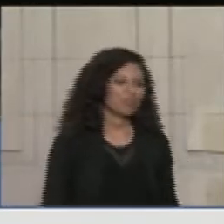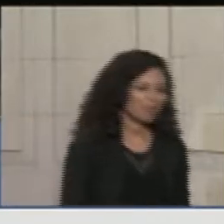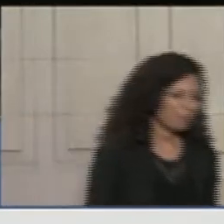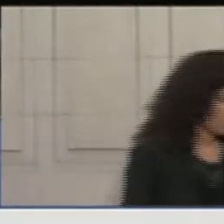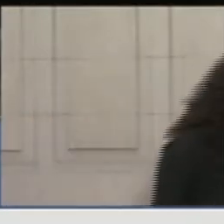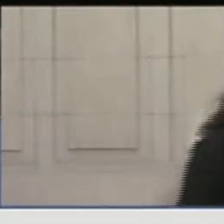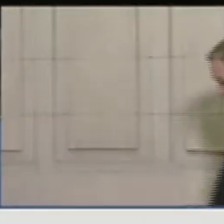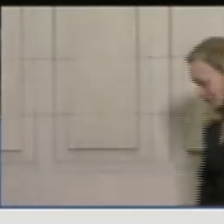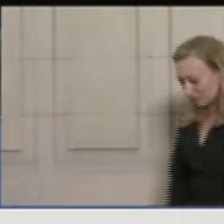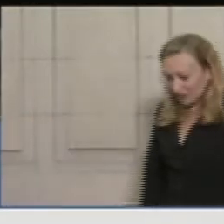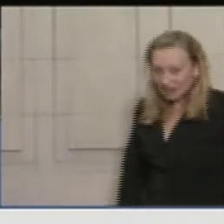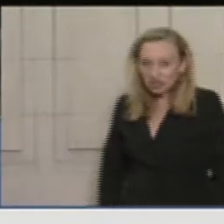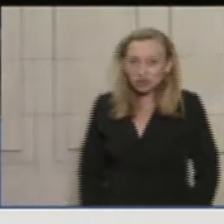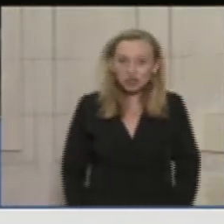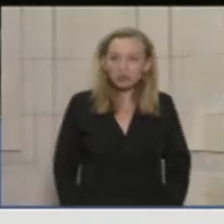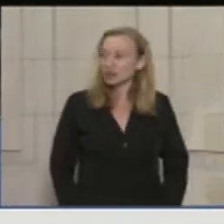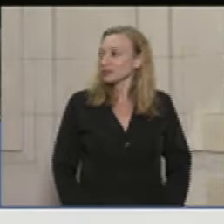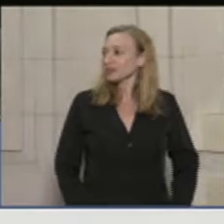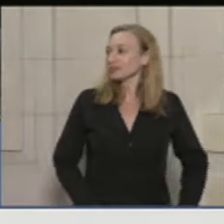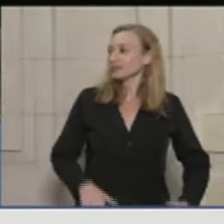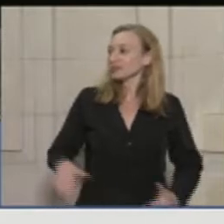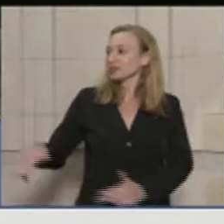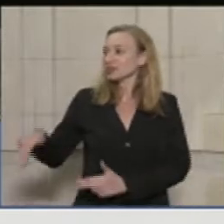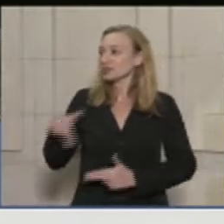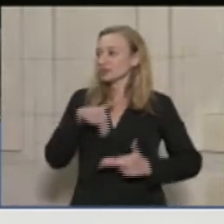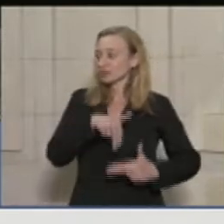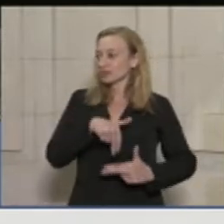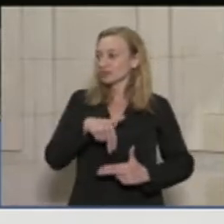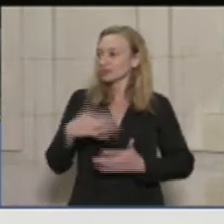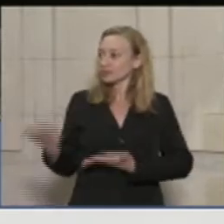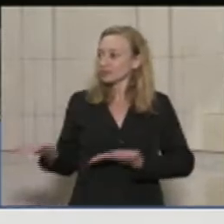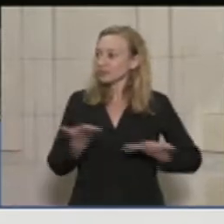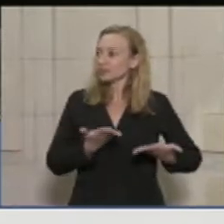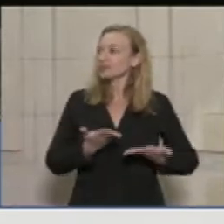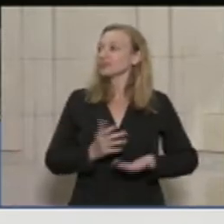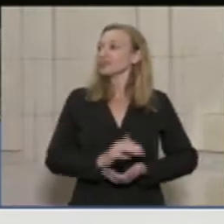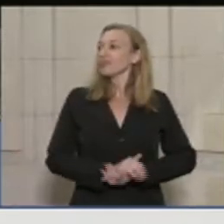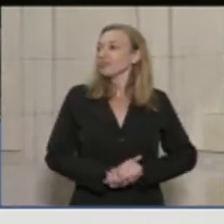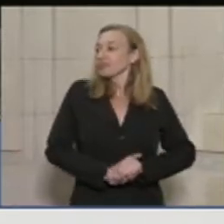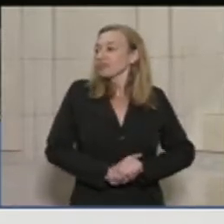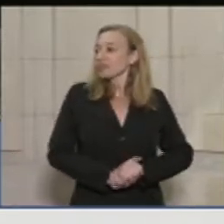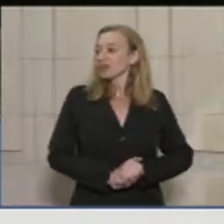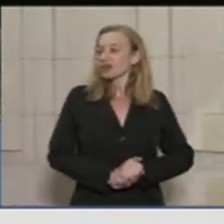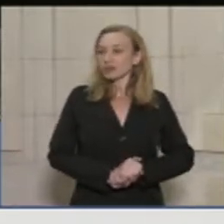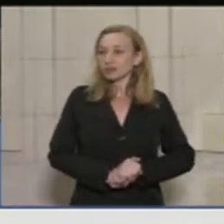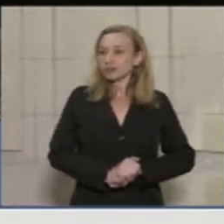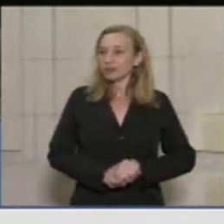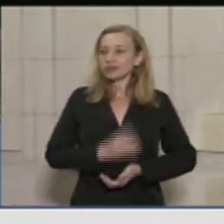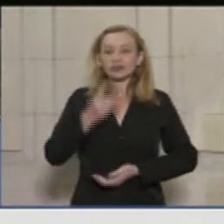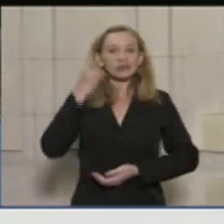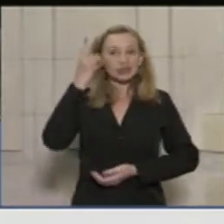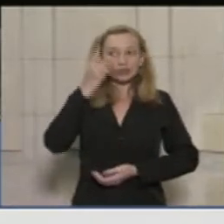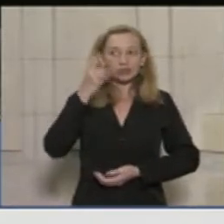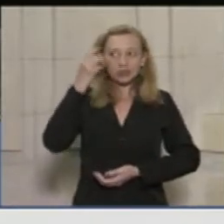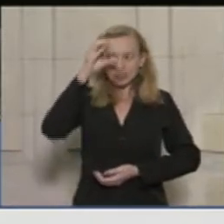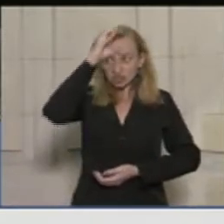Convido para que possa fazer uso da tribuna o próximo orador inscrito, a próxima oradora, a deputada Tia